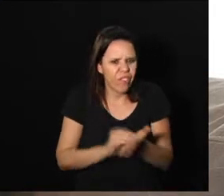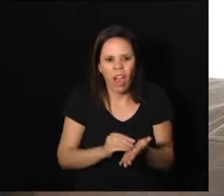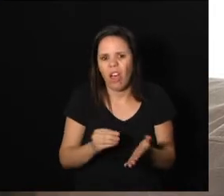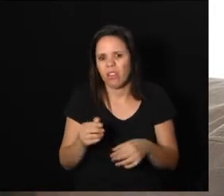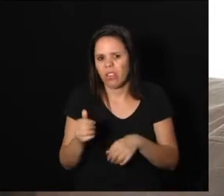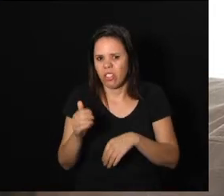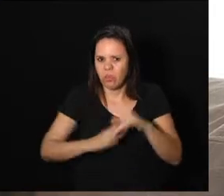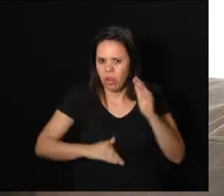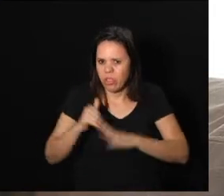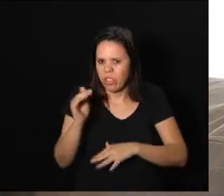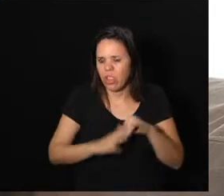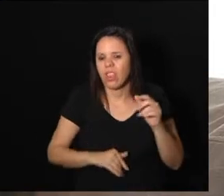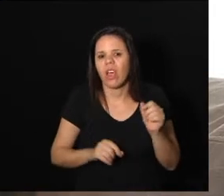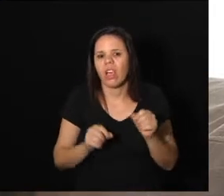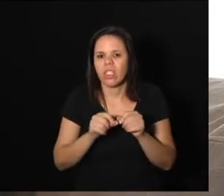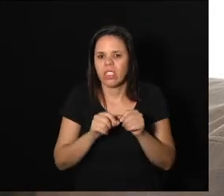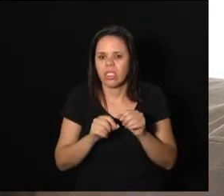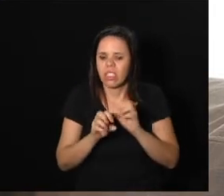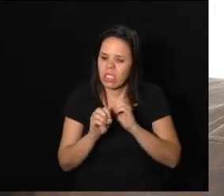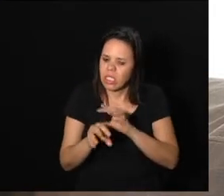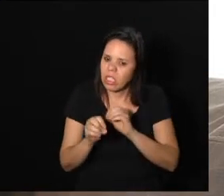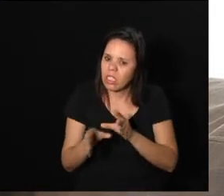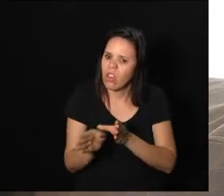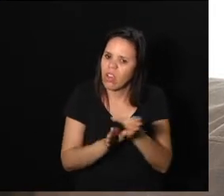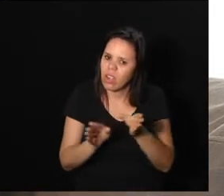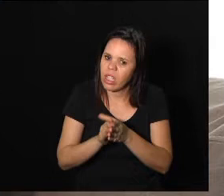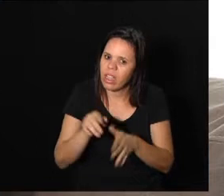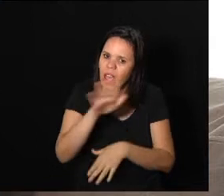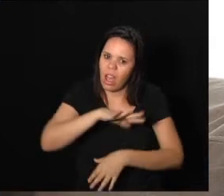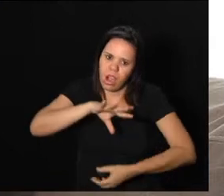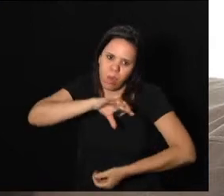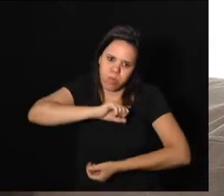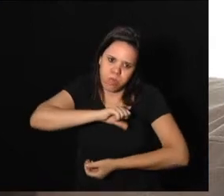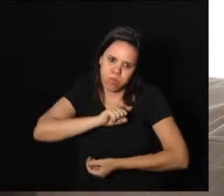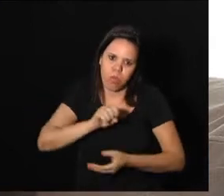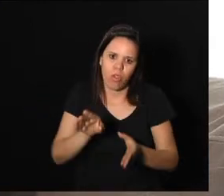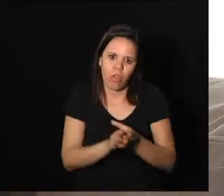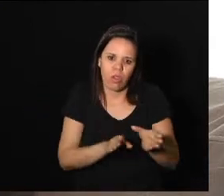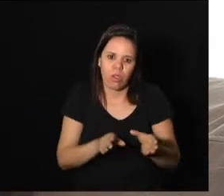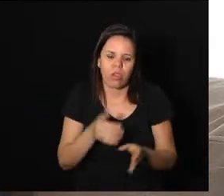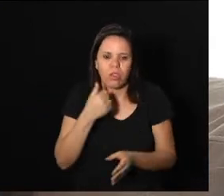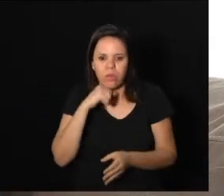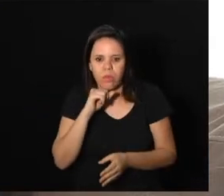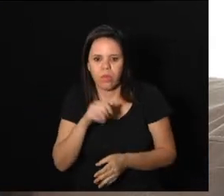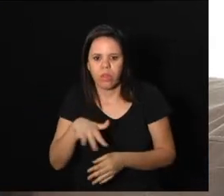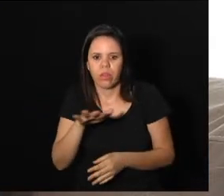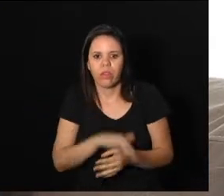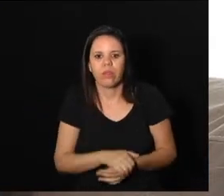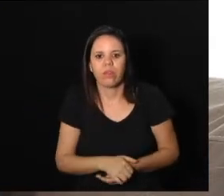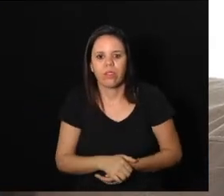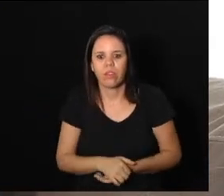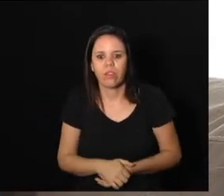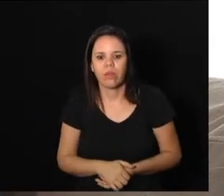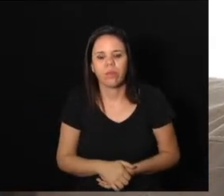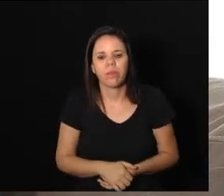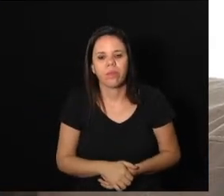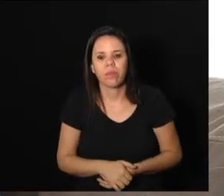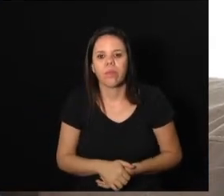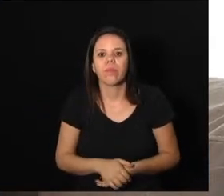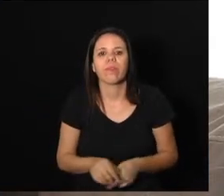profissionais que abordem essa área da amamentação, né? Orientando essas mães,